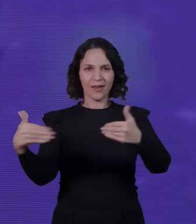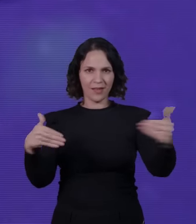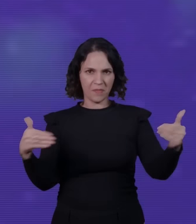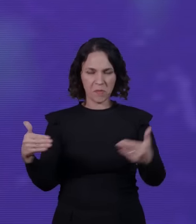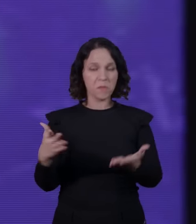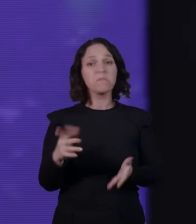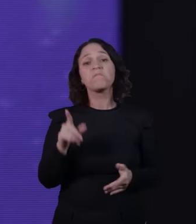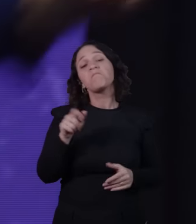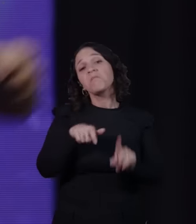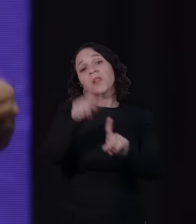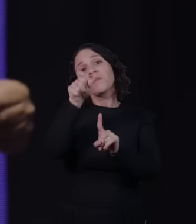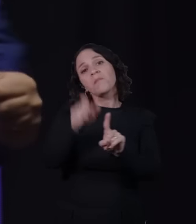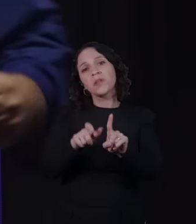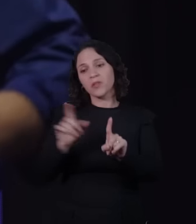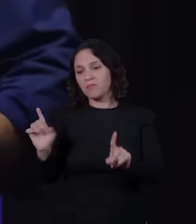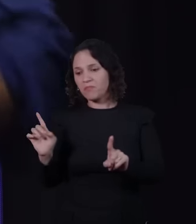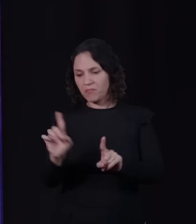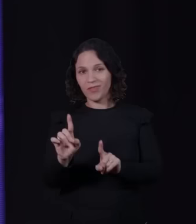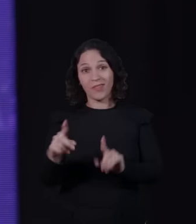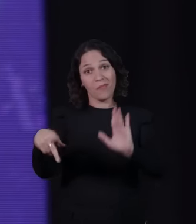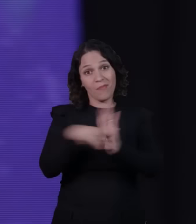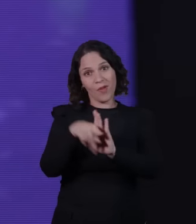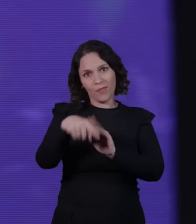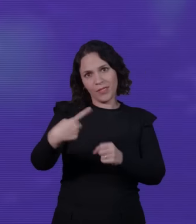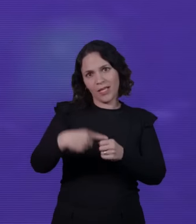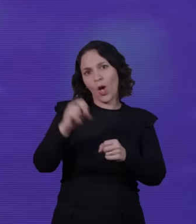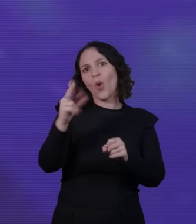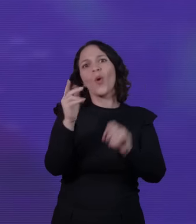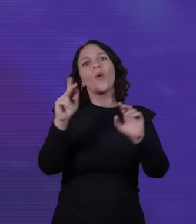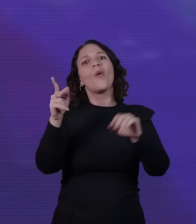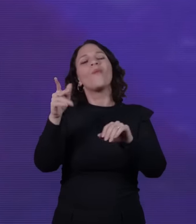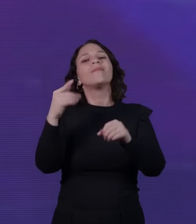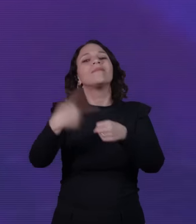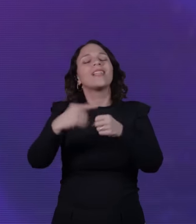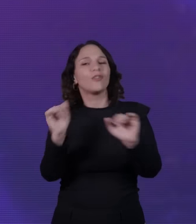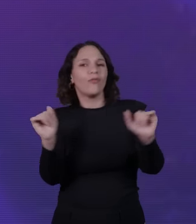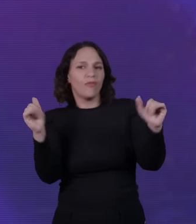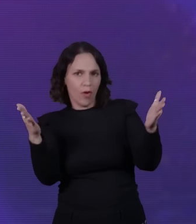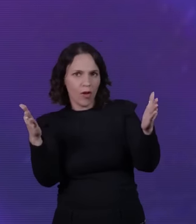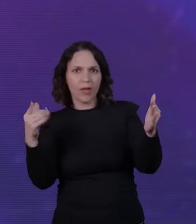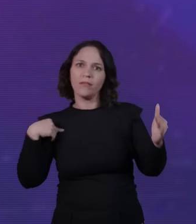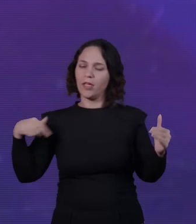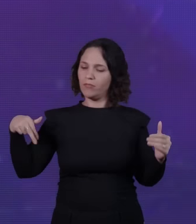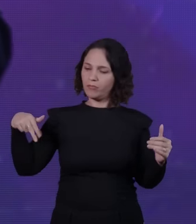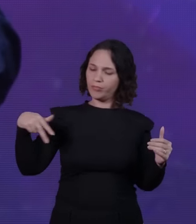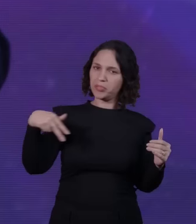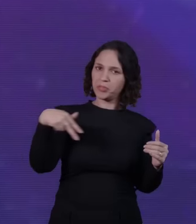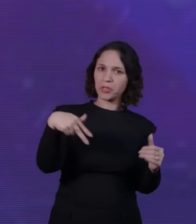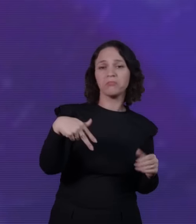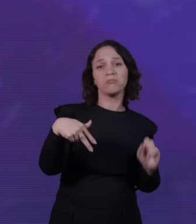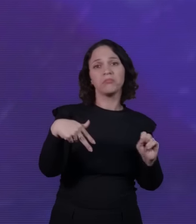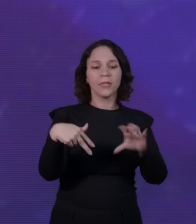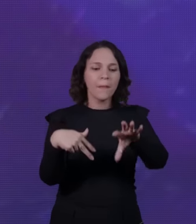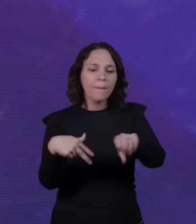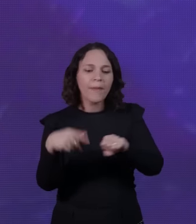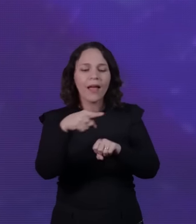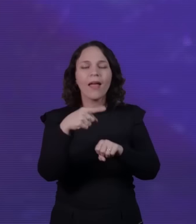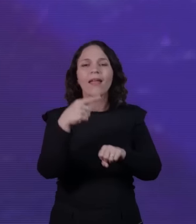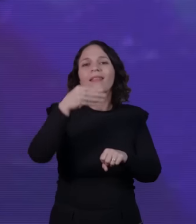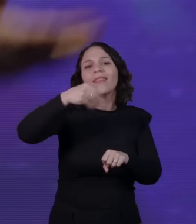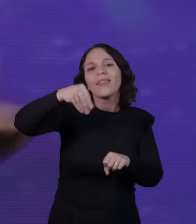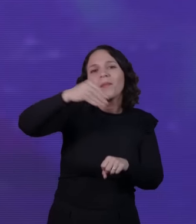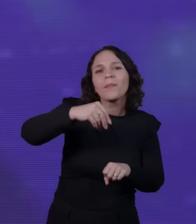seja ele da cidade de Éfeso ou vindo de fora, ele passava, pegava ali algumas especiarias que